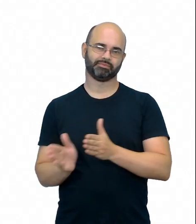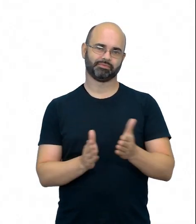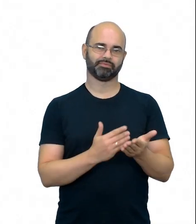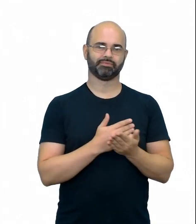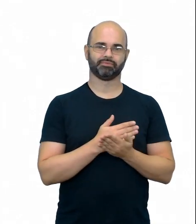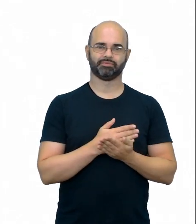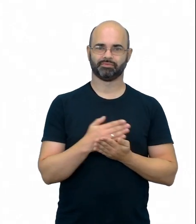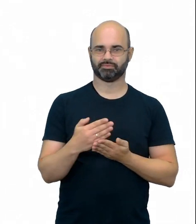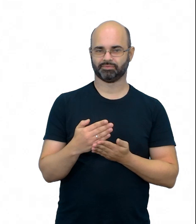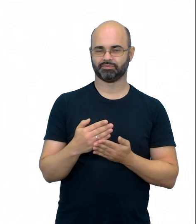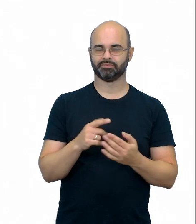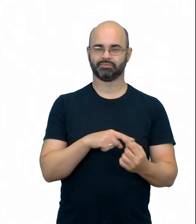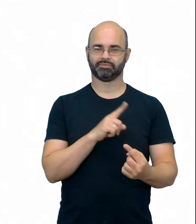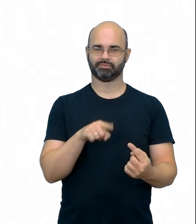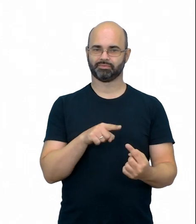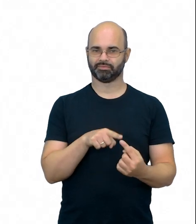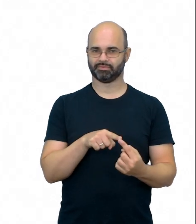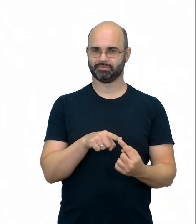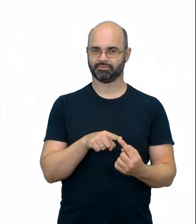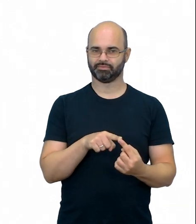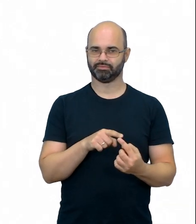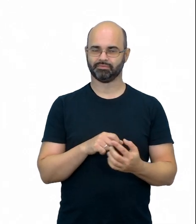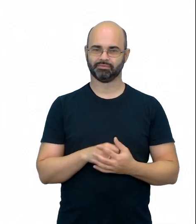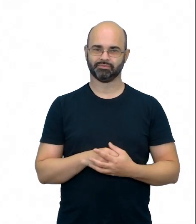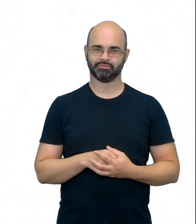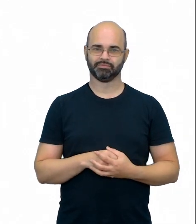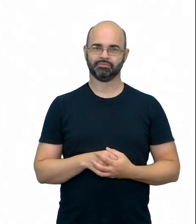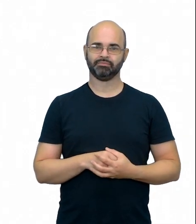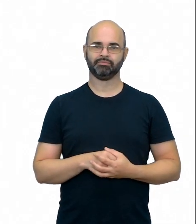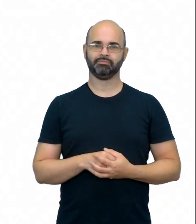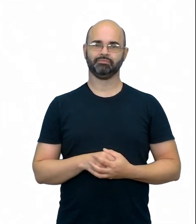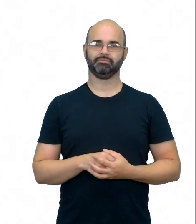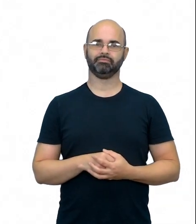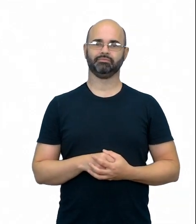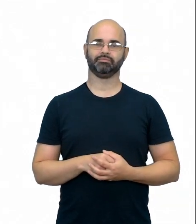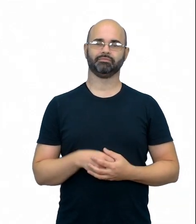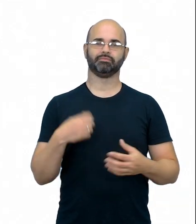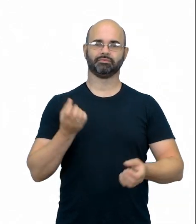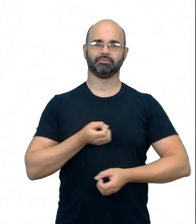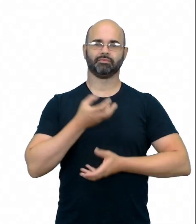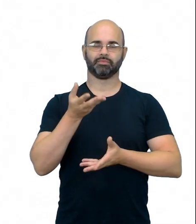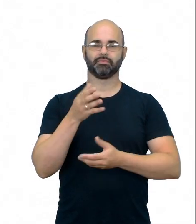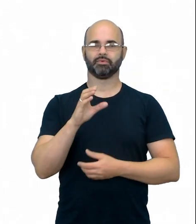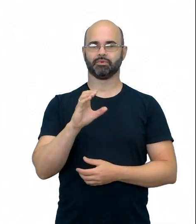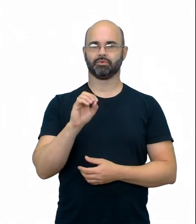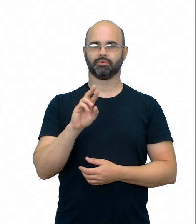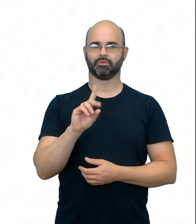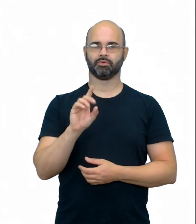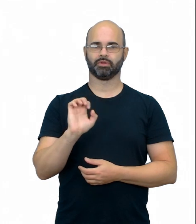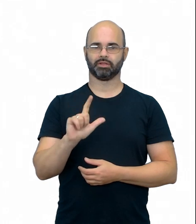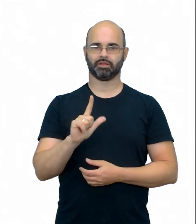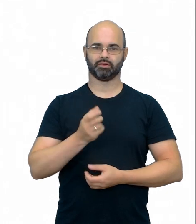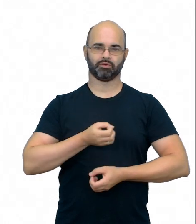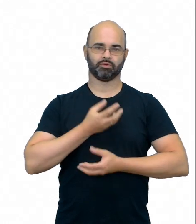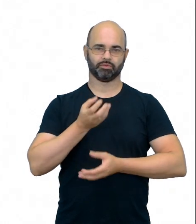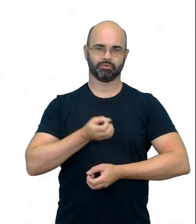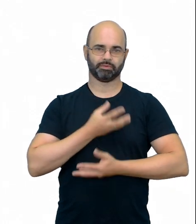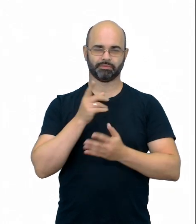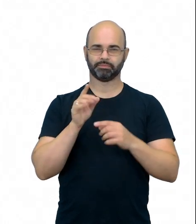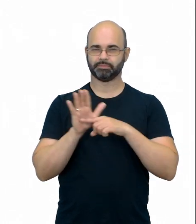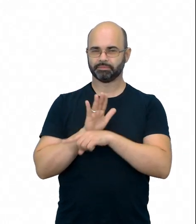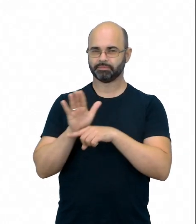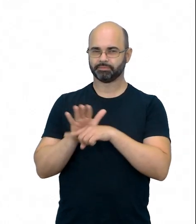aula lendo os objetivos, apresentar o poema Cordel por meio de perguntas